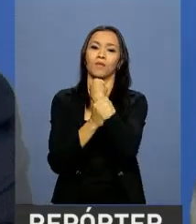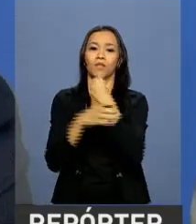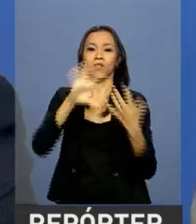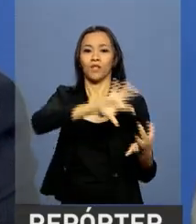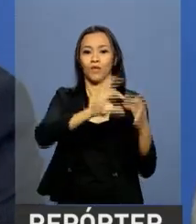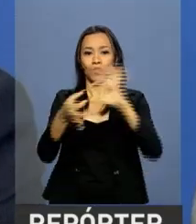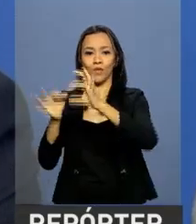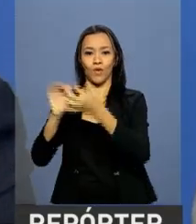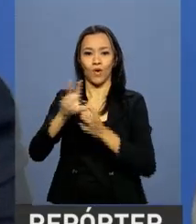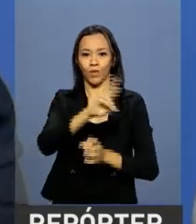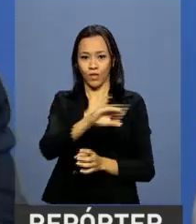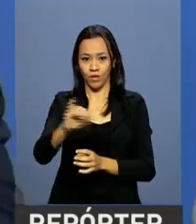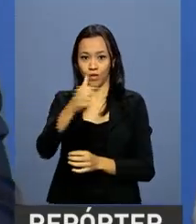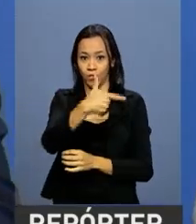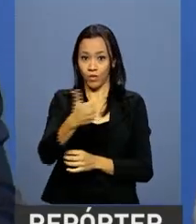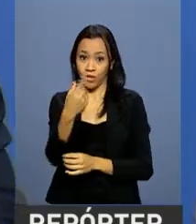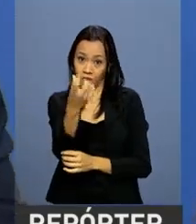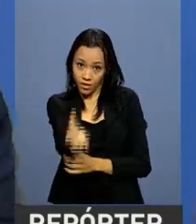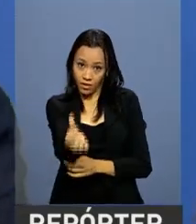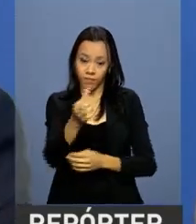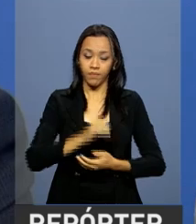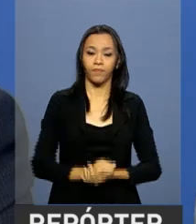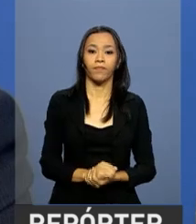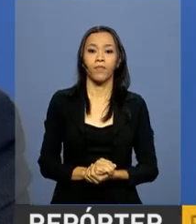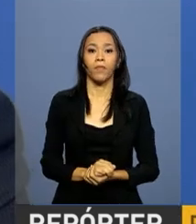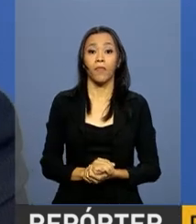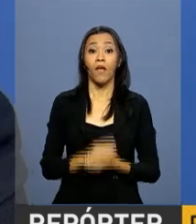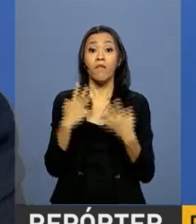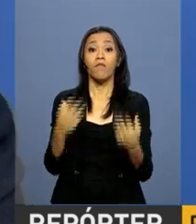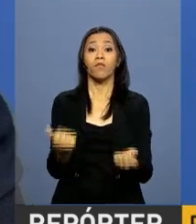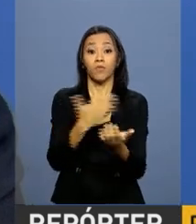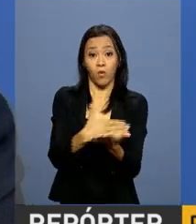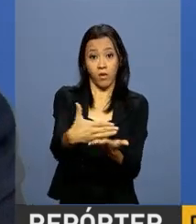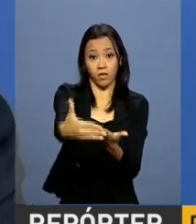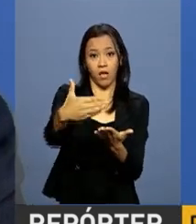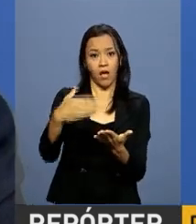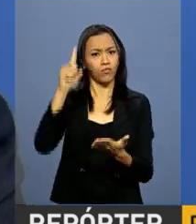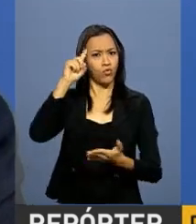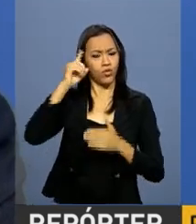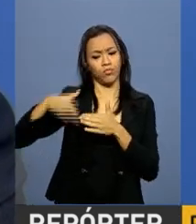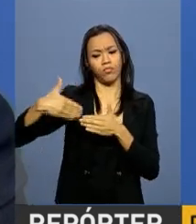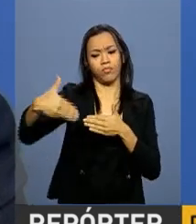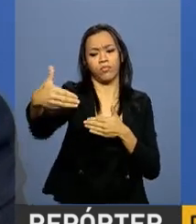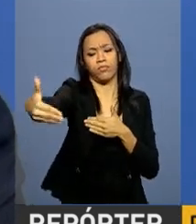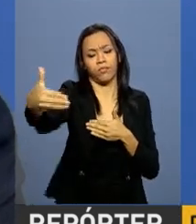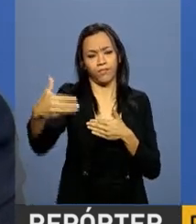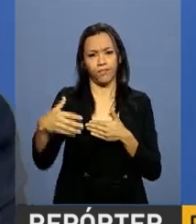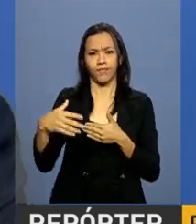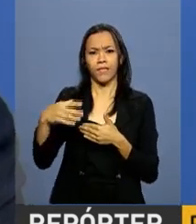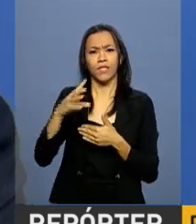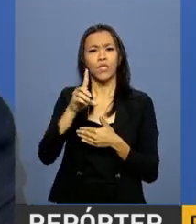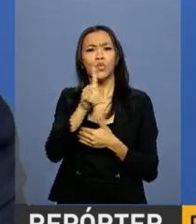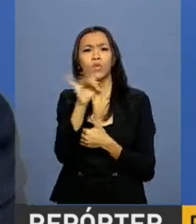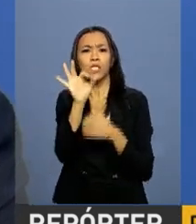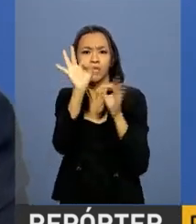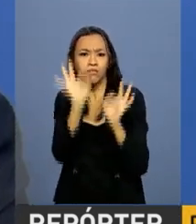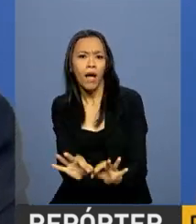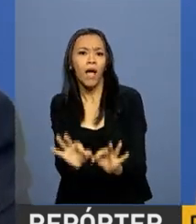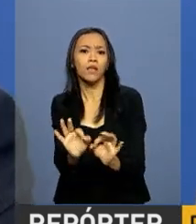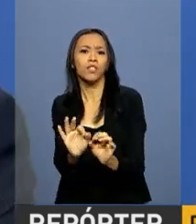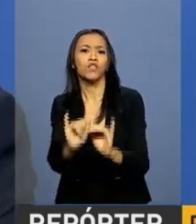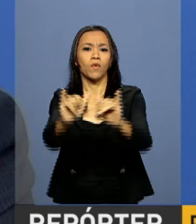2016 nós vamos iniciar nos próximos dias evidentemente que a fixação de data não é possível ser